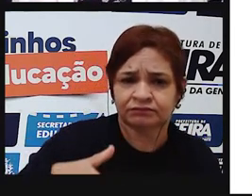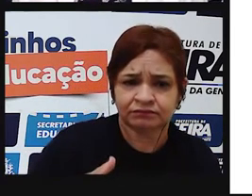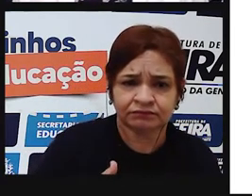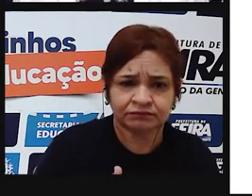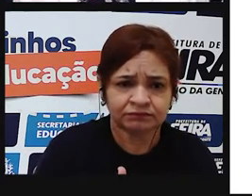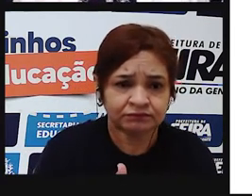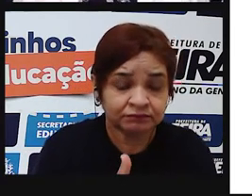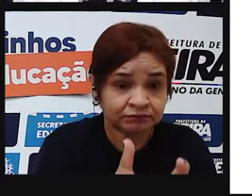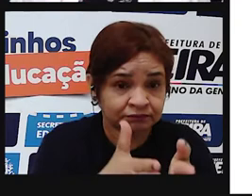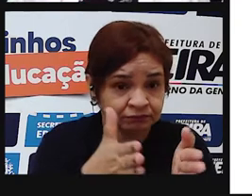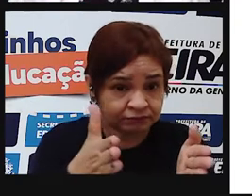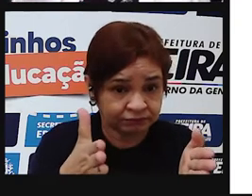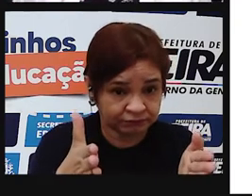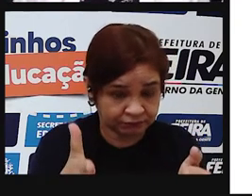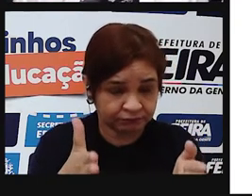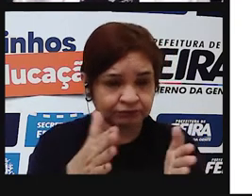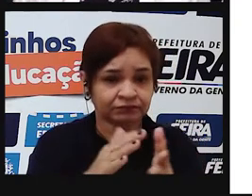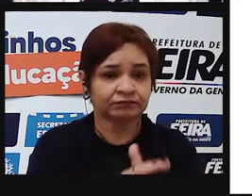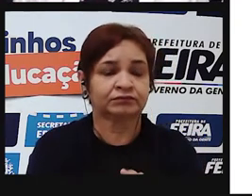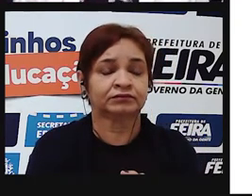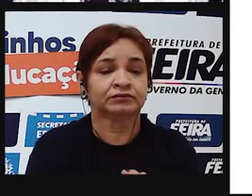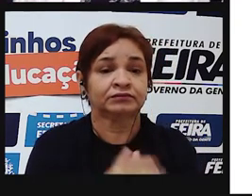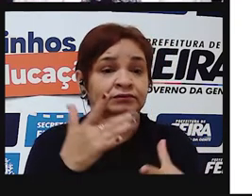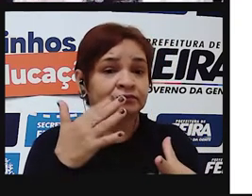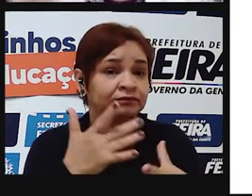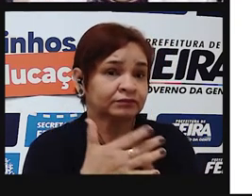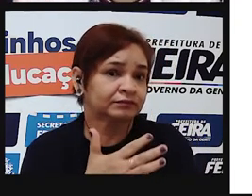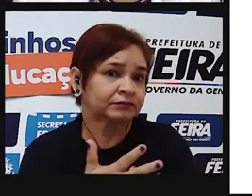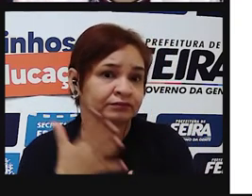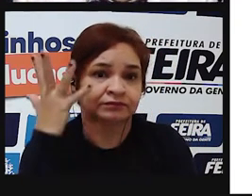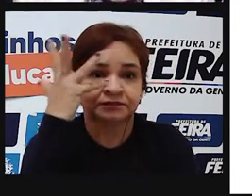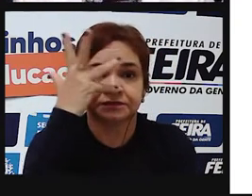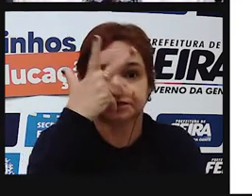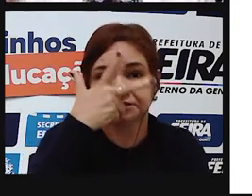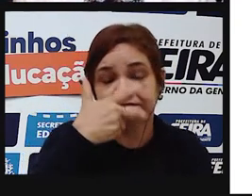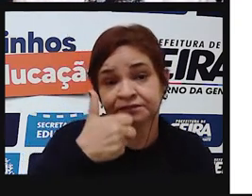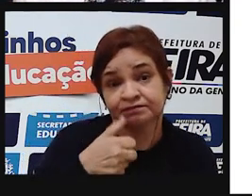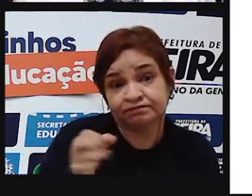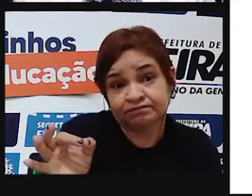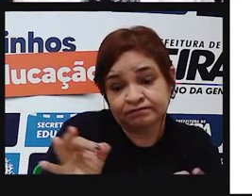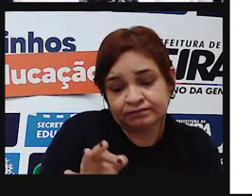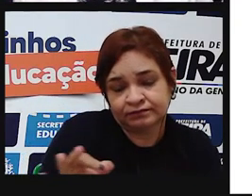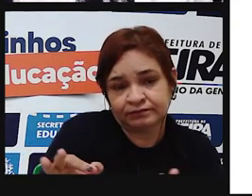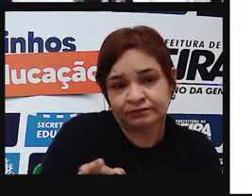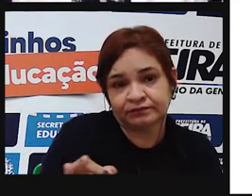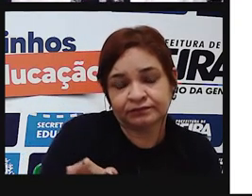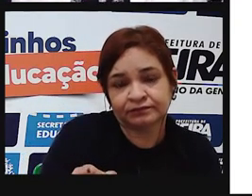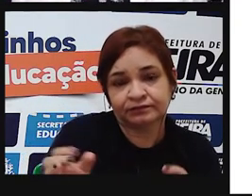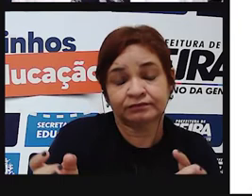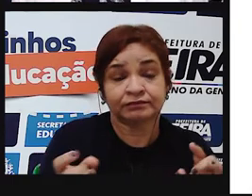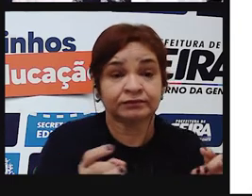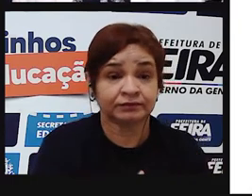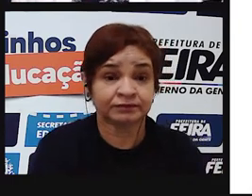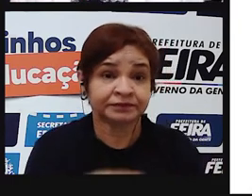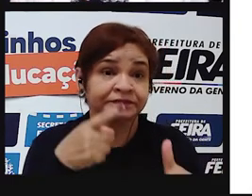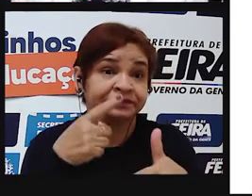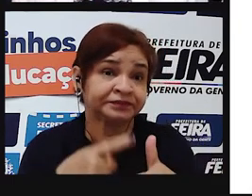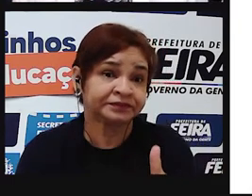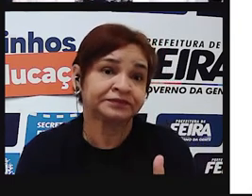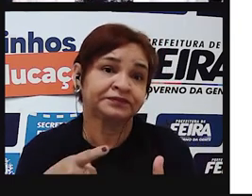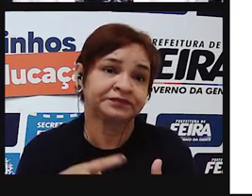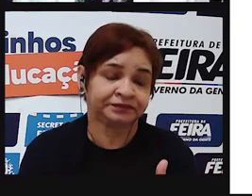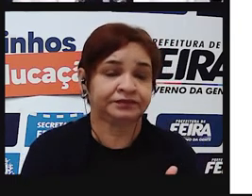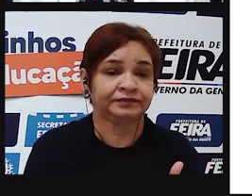né, o alargamento para deixar a cidade formosa, né, bonita, acabou gerando uma crise